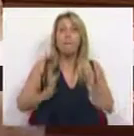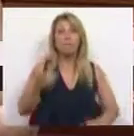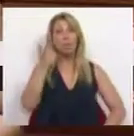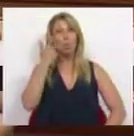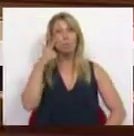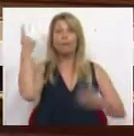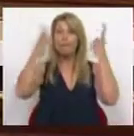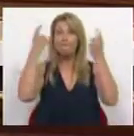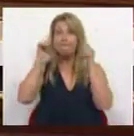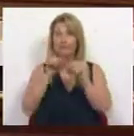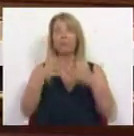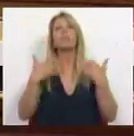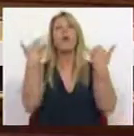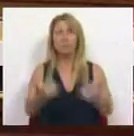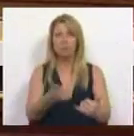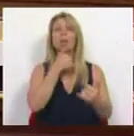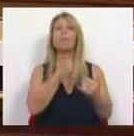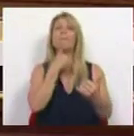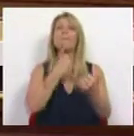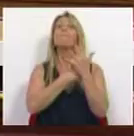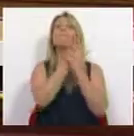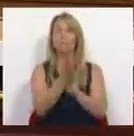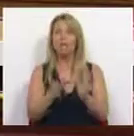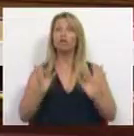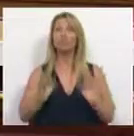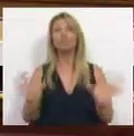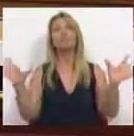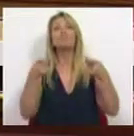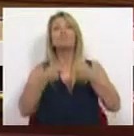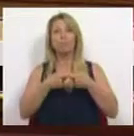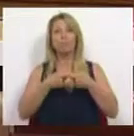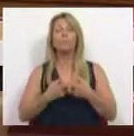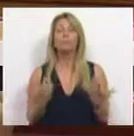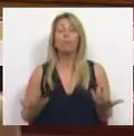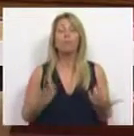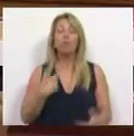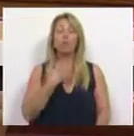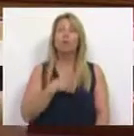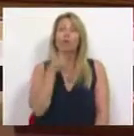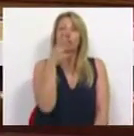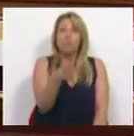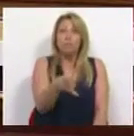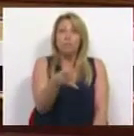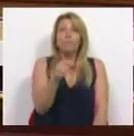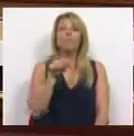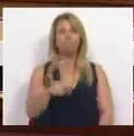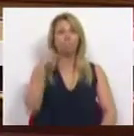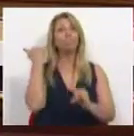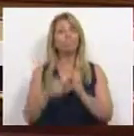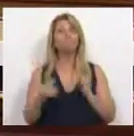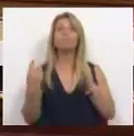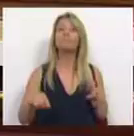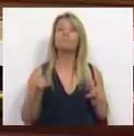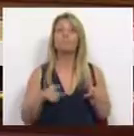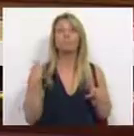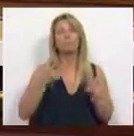sobre eles para depois tomarmos medidas mais adequadas. Mas eu já agora gostava de dizer que estão aí ameaças que nós